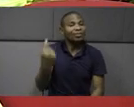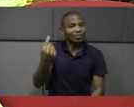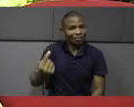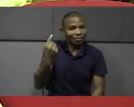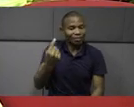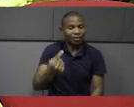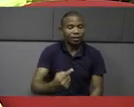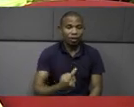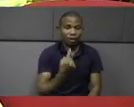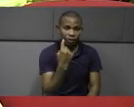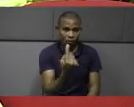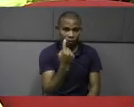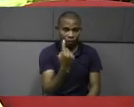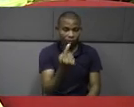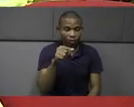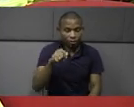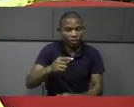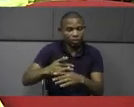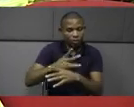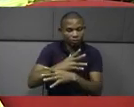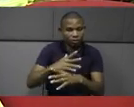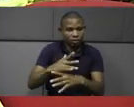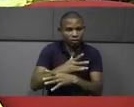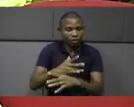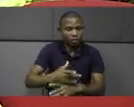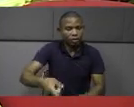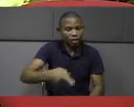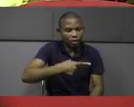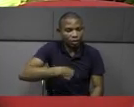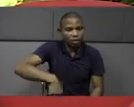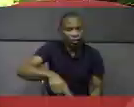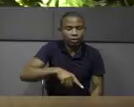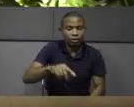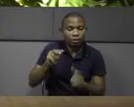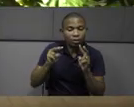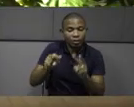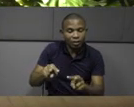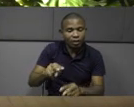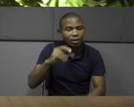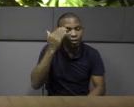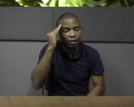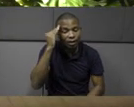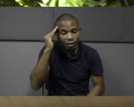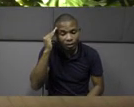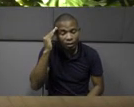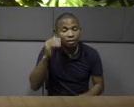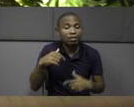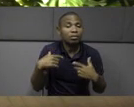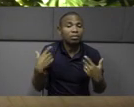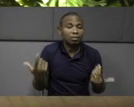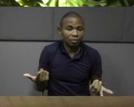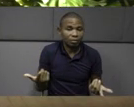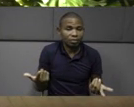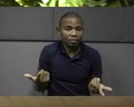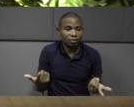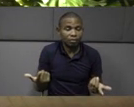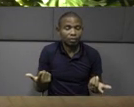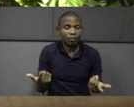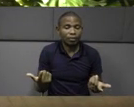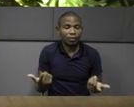entende a cidade de quais agentes de fato são construtores dessa cidade e quais formas